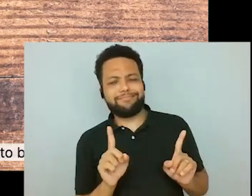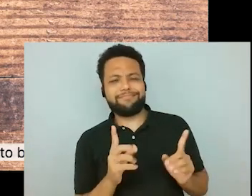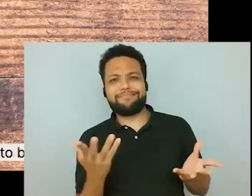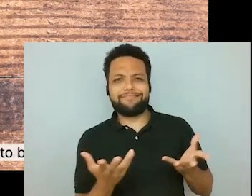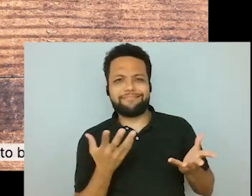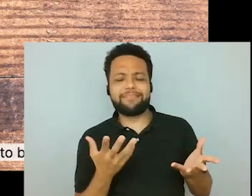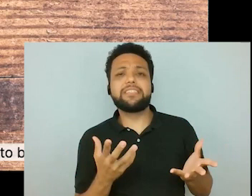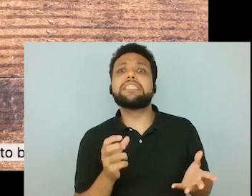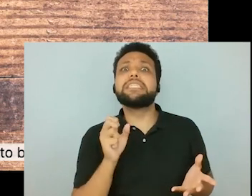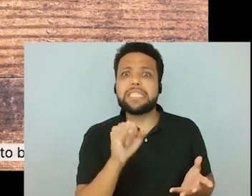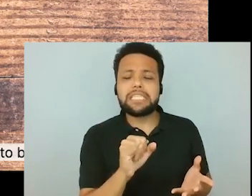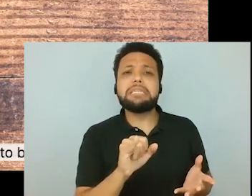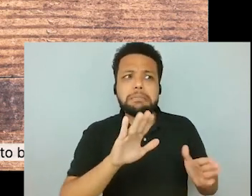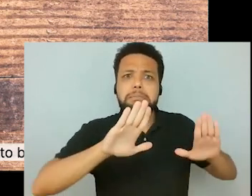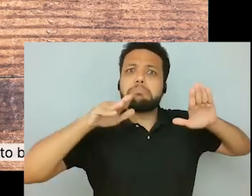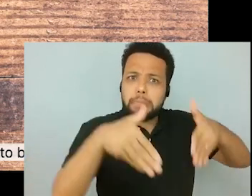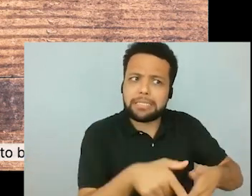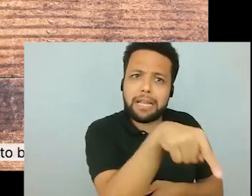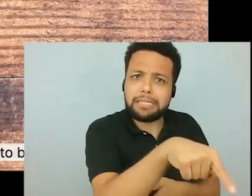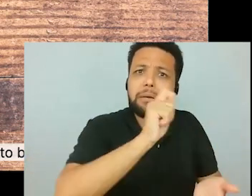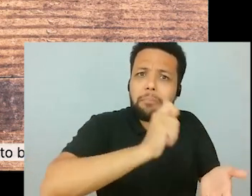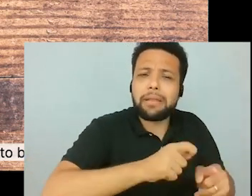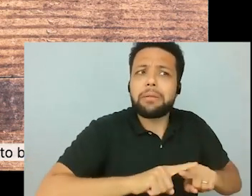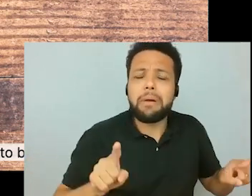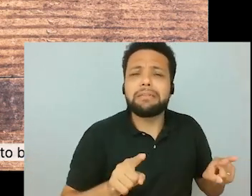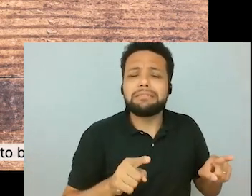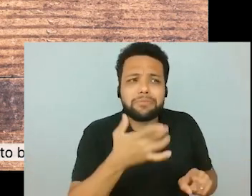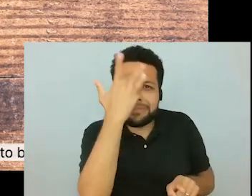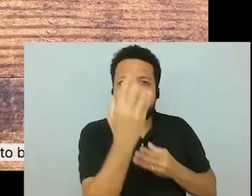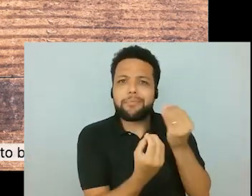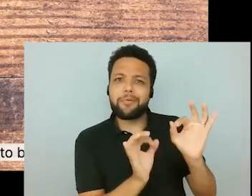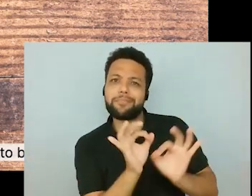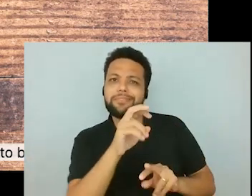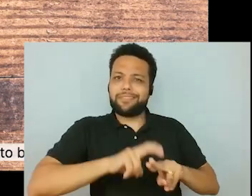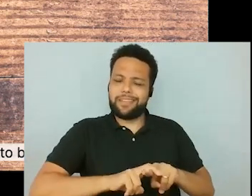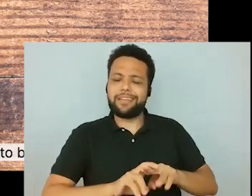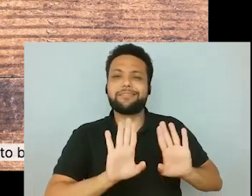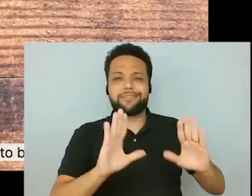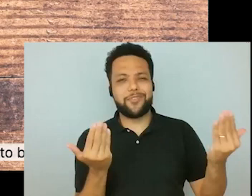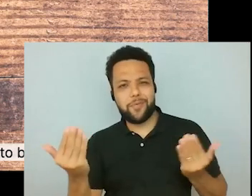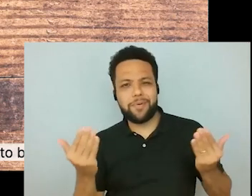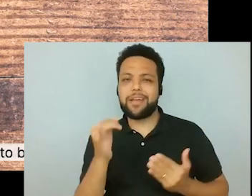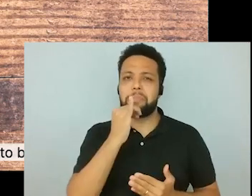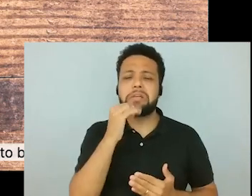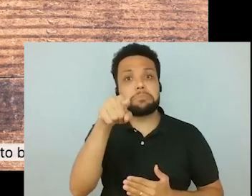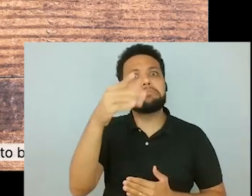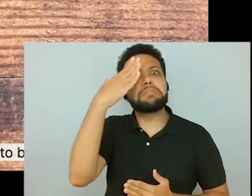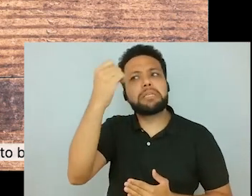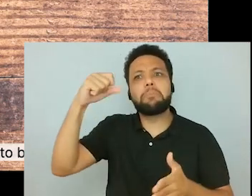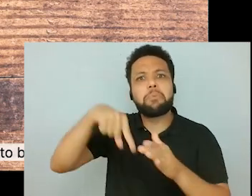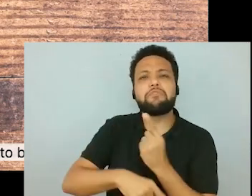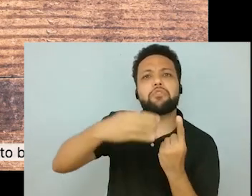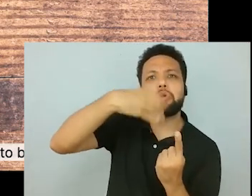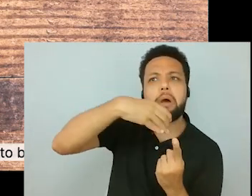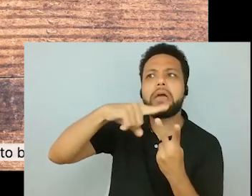ser especialista na sua ferramenta. Tá? Seja falando de ferramentas técnicas, iOS, Android, Node, AWS, qualquer outra